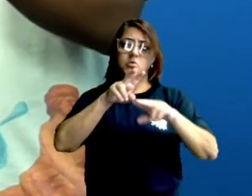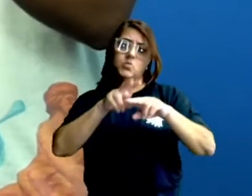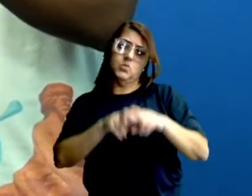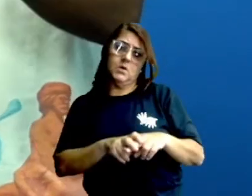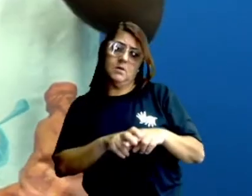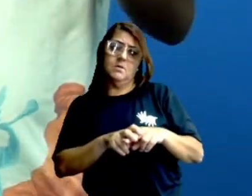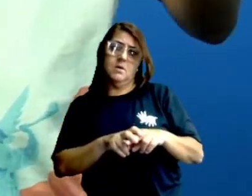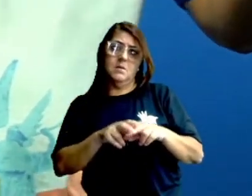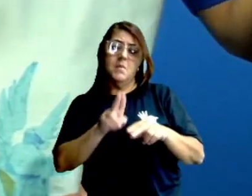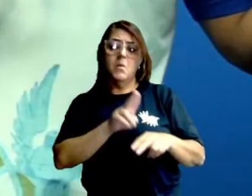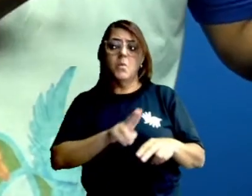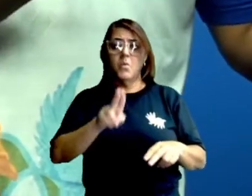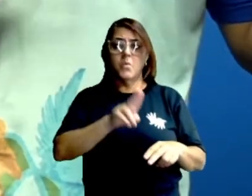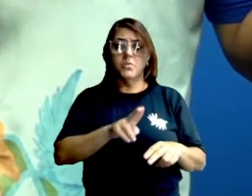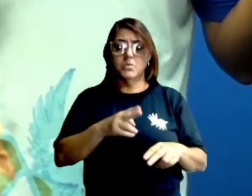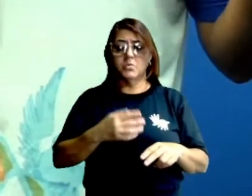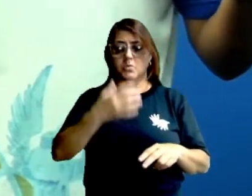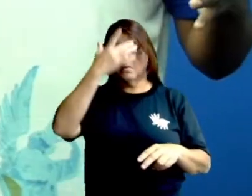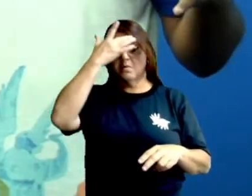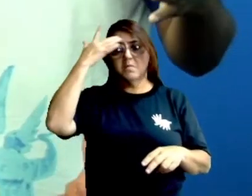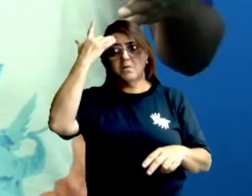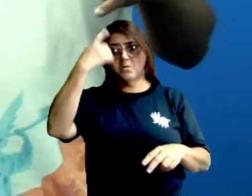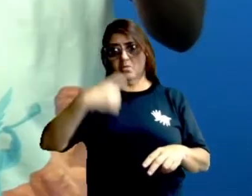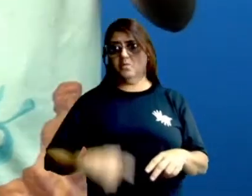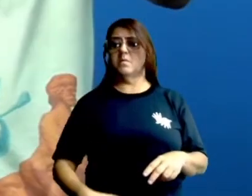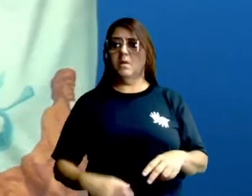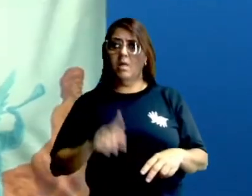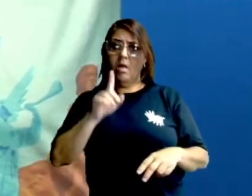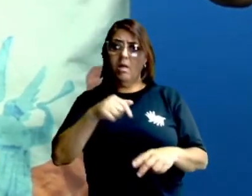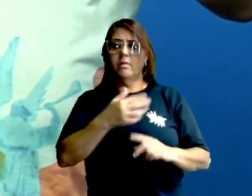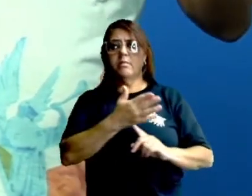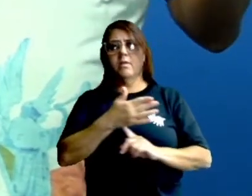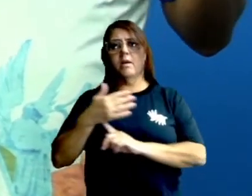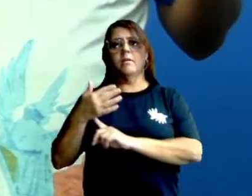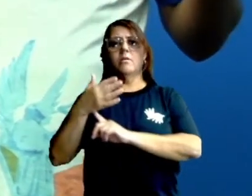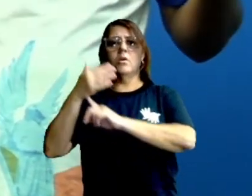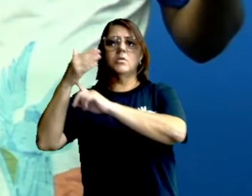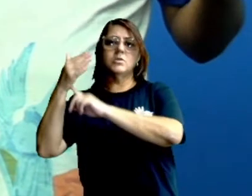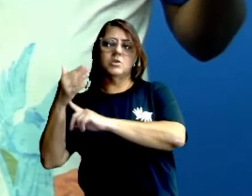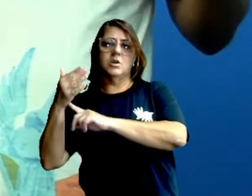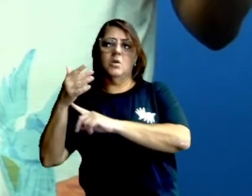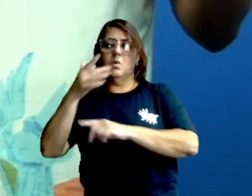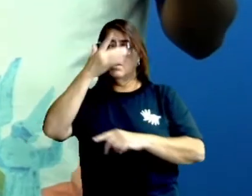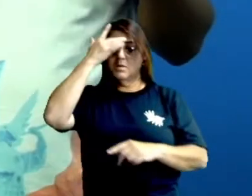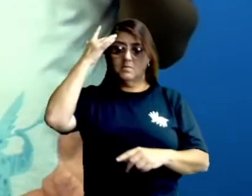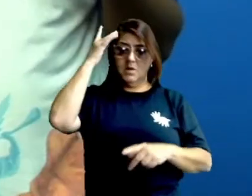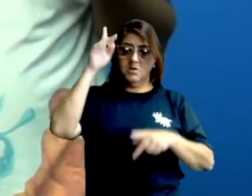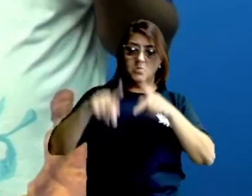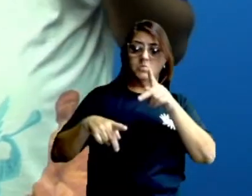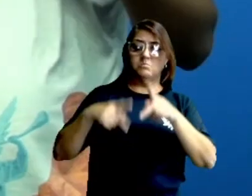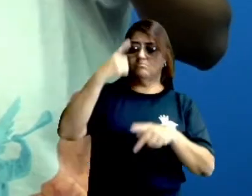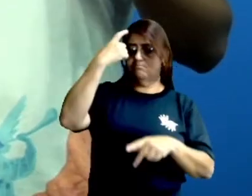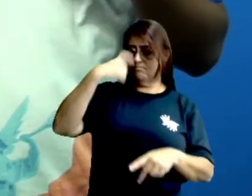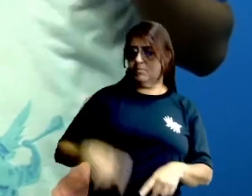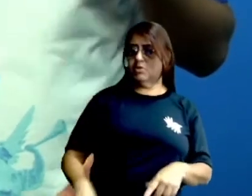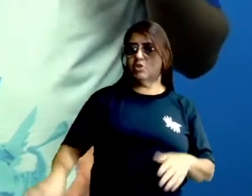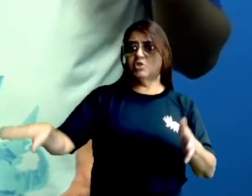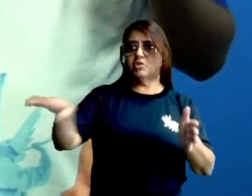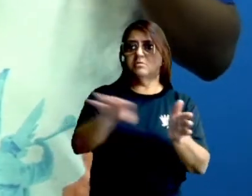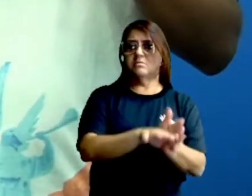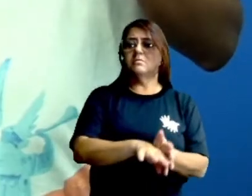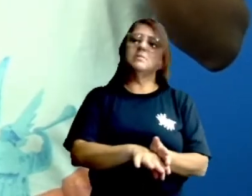se serve para uma necessidade humana, é uma tecnologia. Então, quando esses seres humanos eles chegam aqui e ele começa a desenvolver